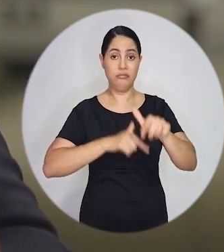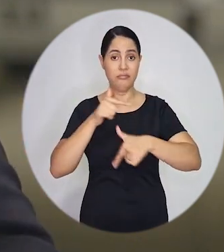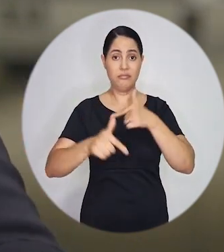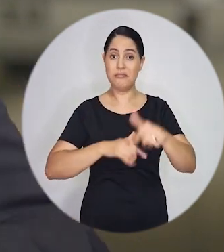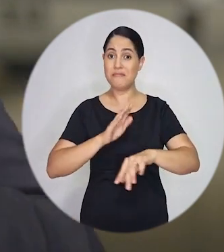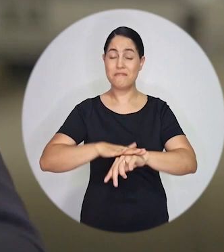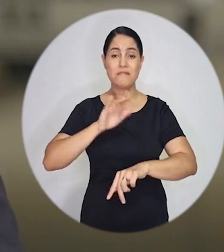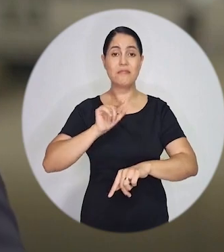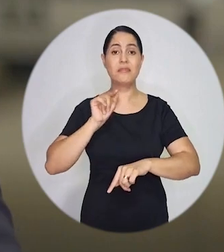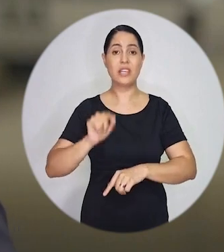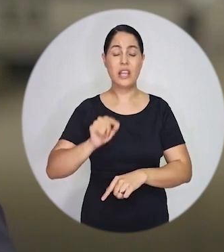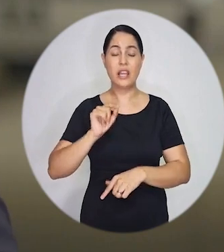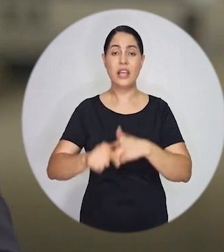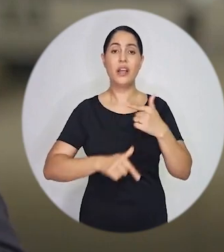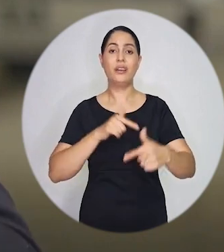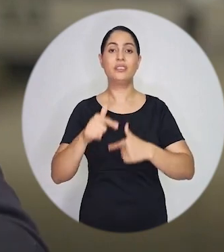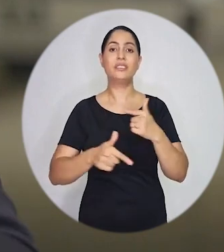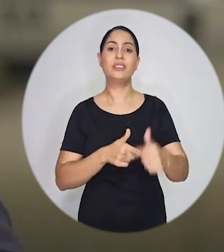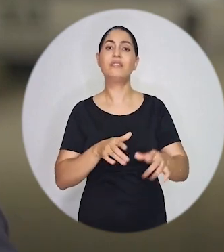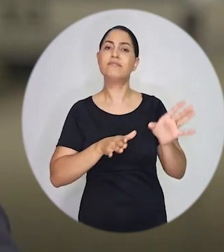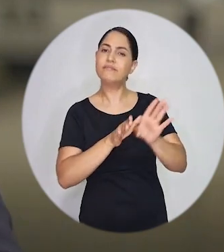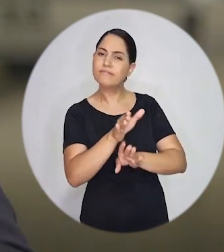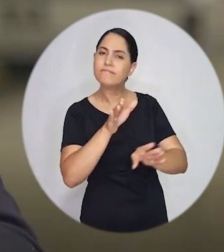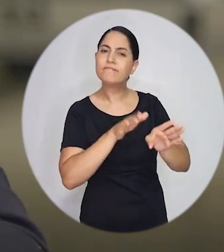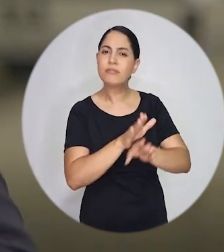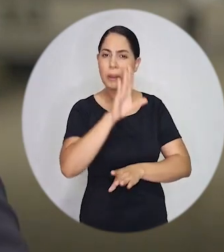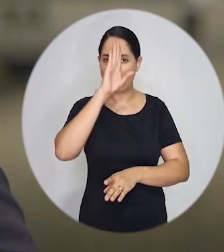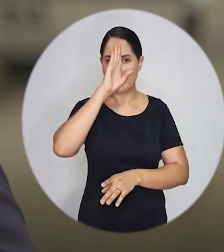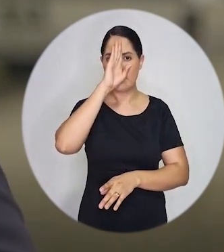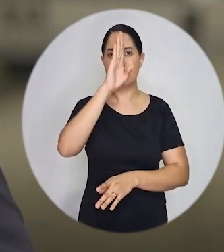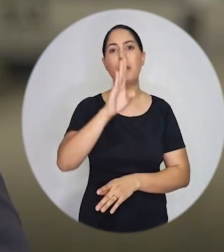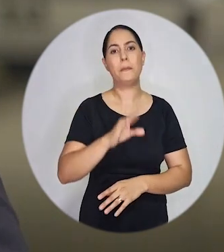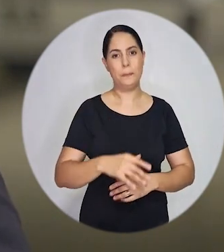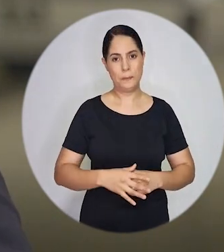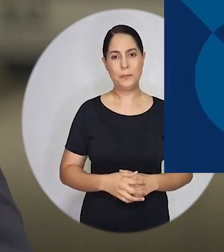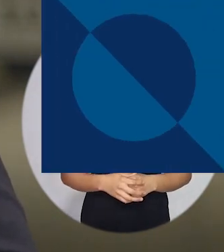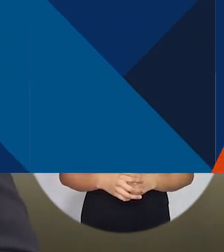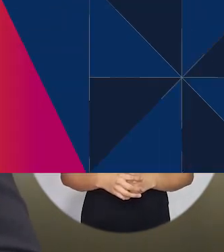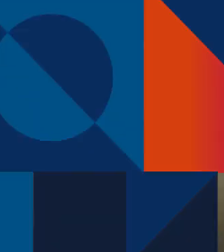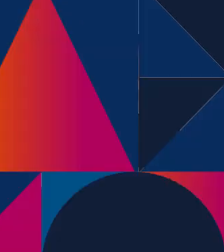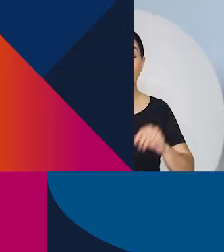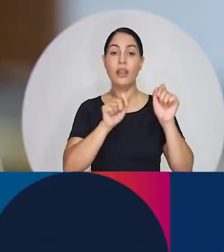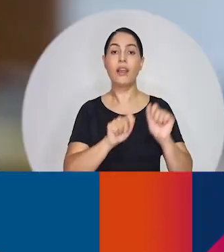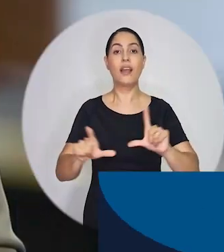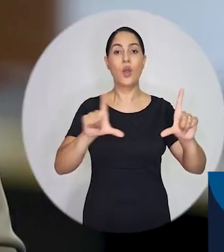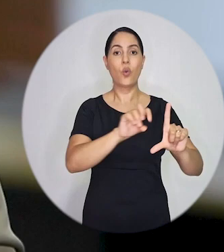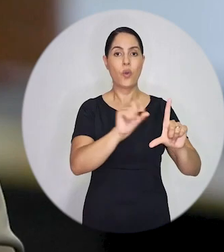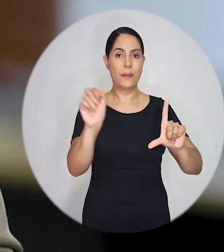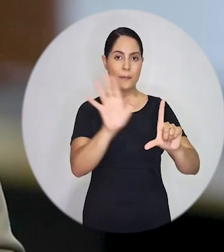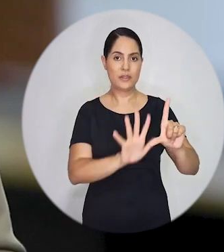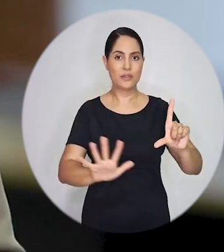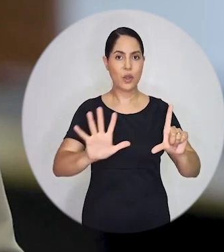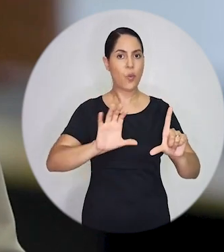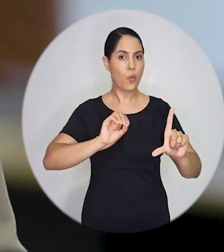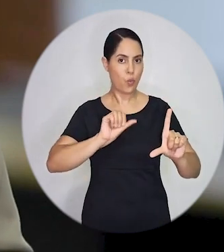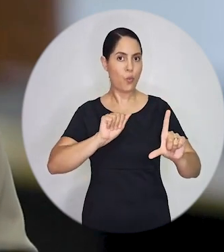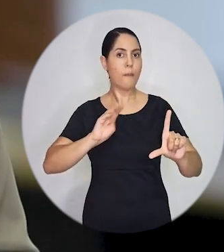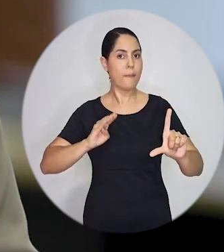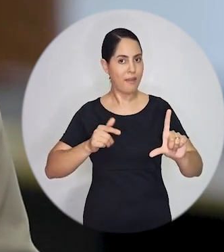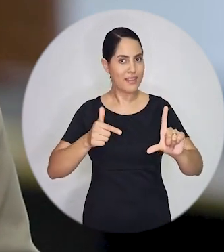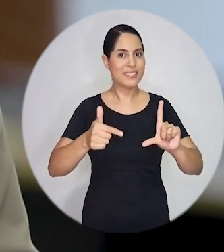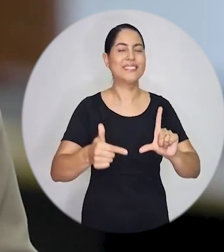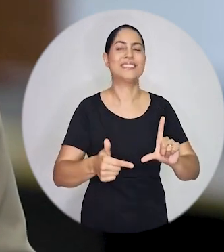repressão, mas damos muito mais ênfase a esse trabalho de orientação da advocacia de Rondônia. Este programa é mais